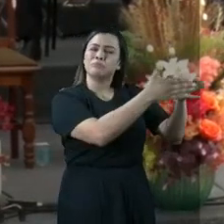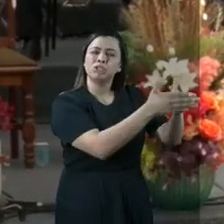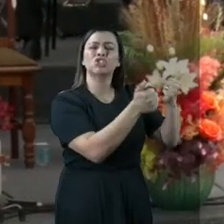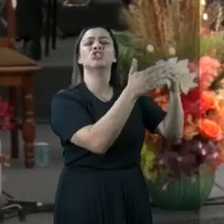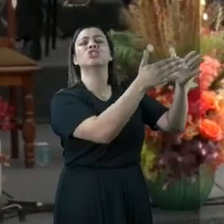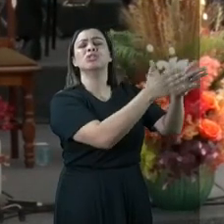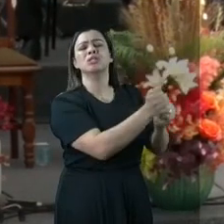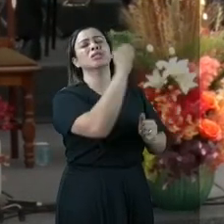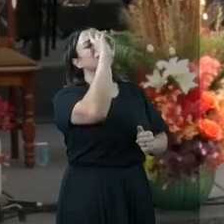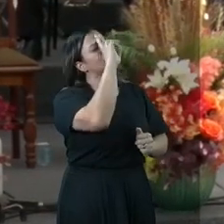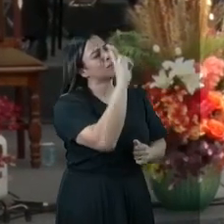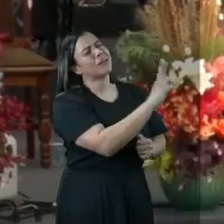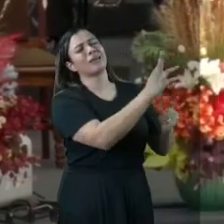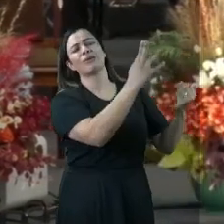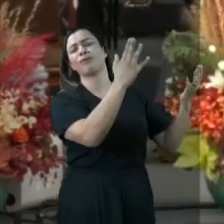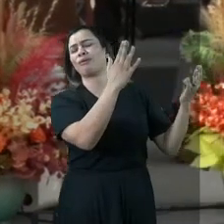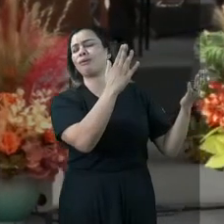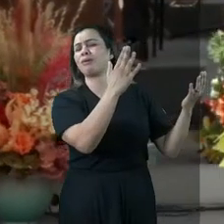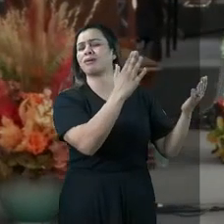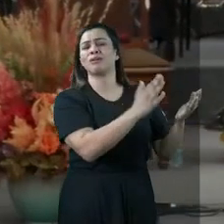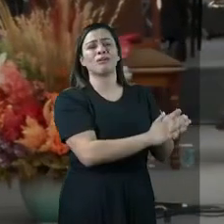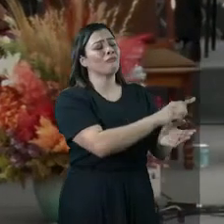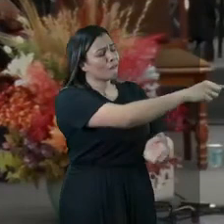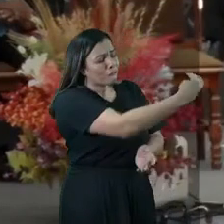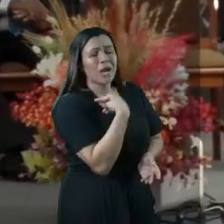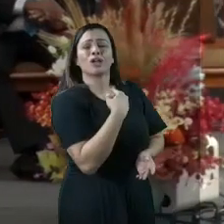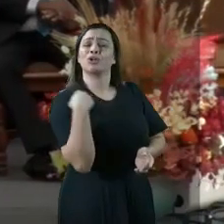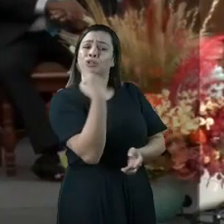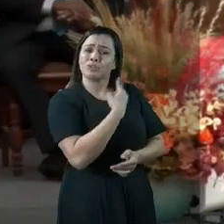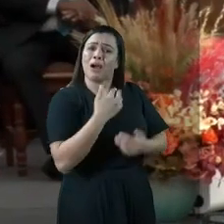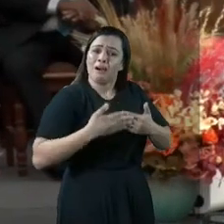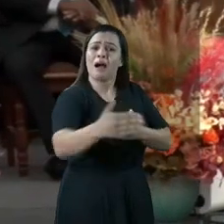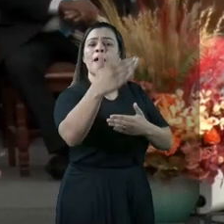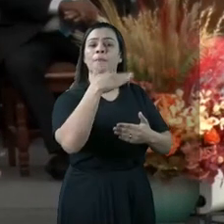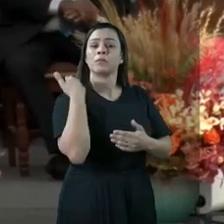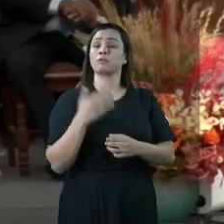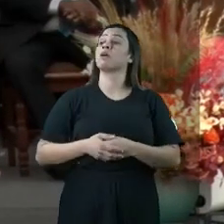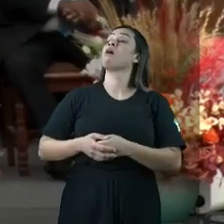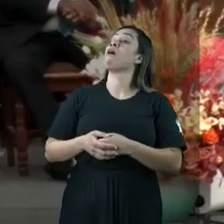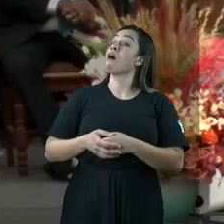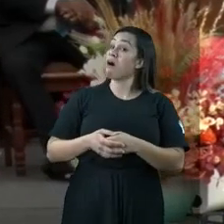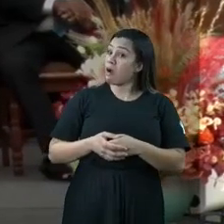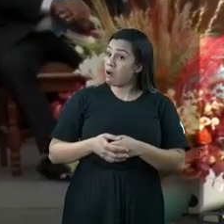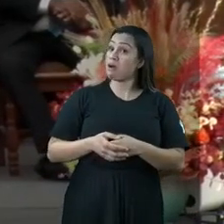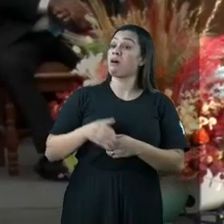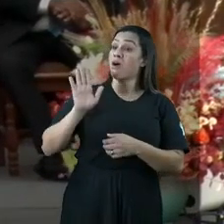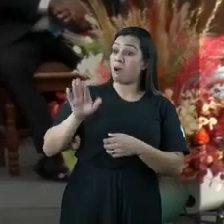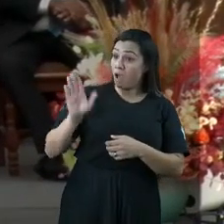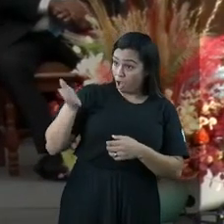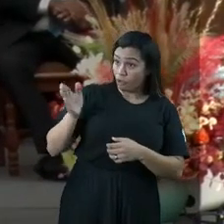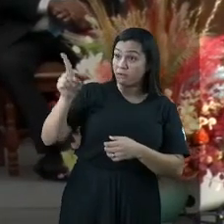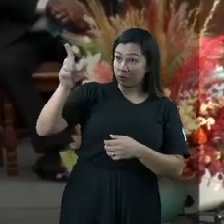disseram: Senhor, não te importa que pereçamos. Aí ele diz: agora vocês acordaram, eu vou levantar também. Agora